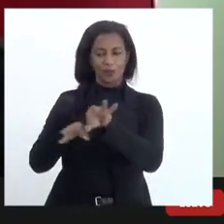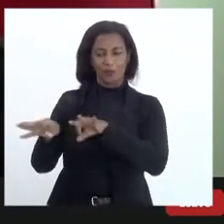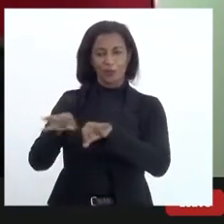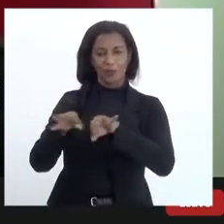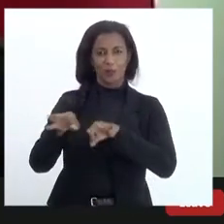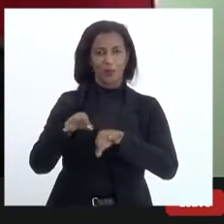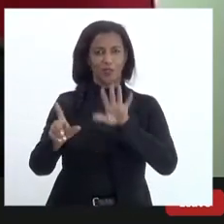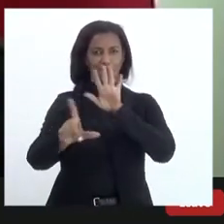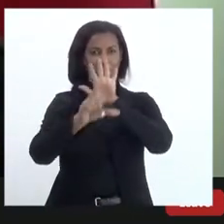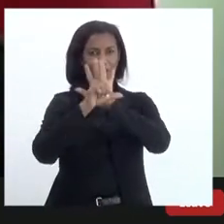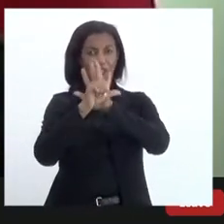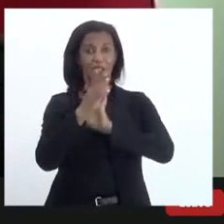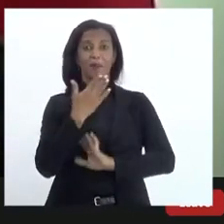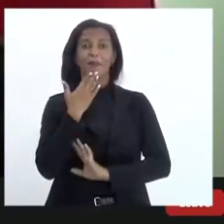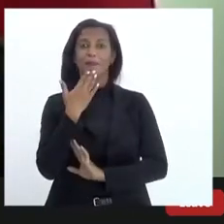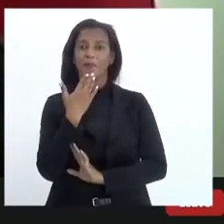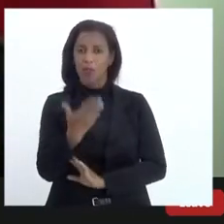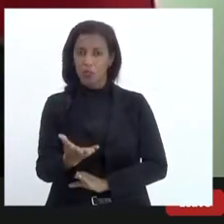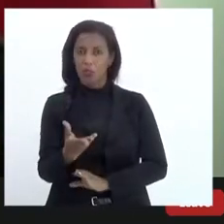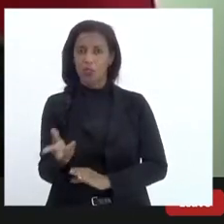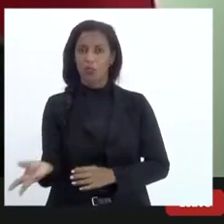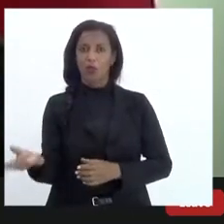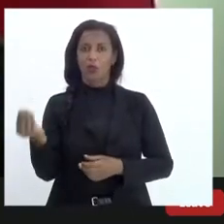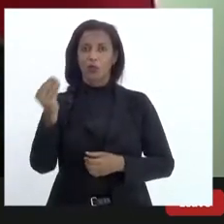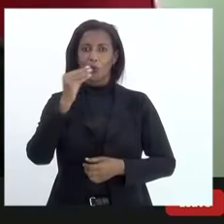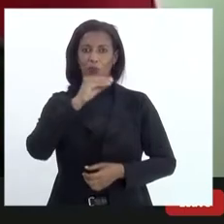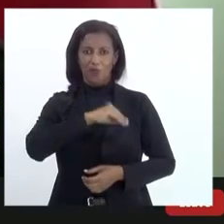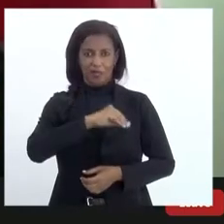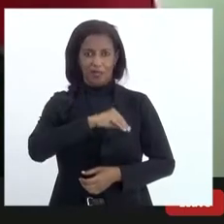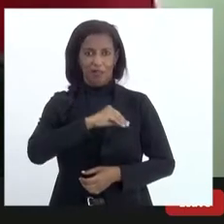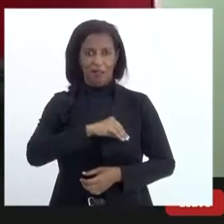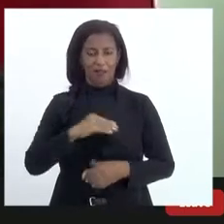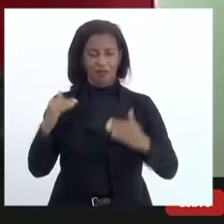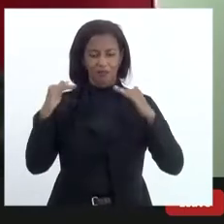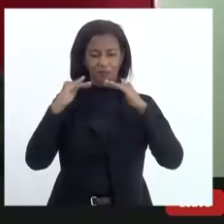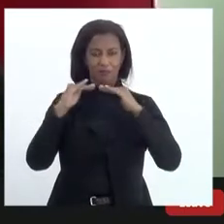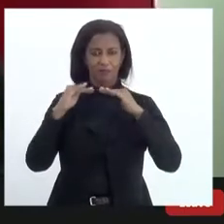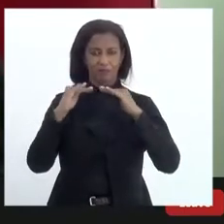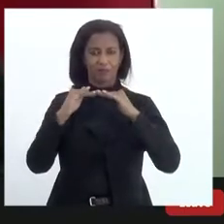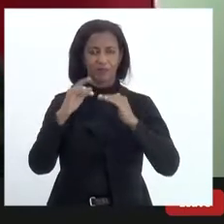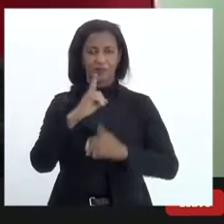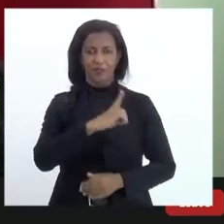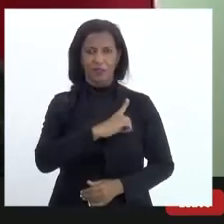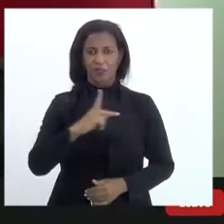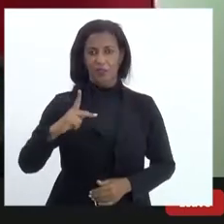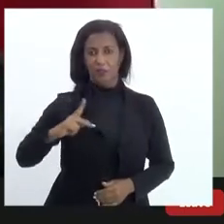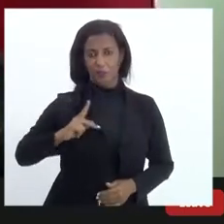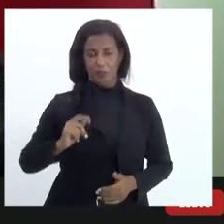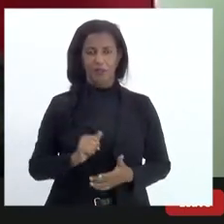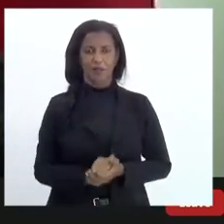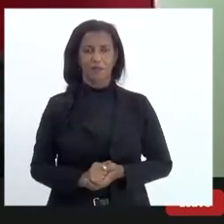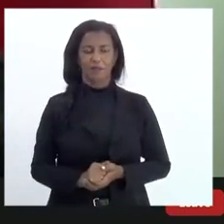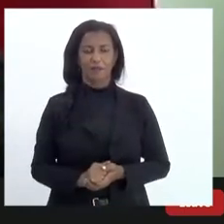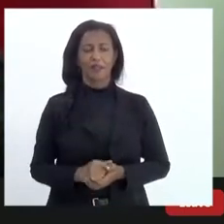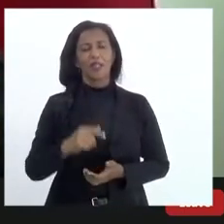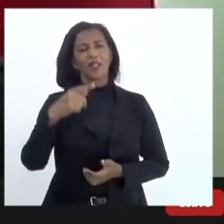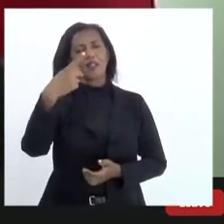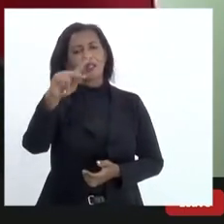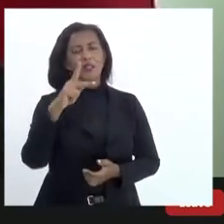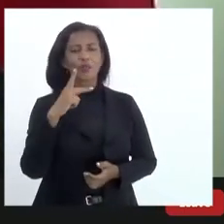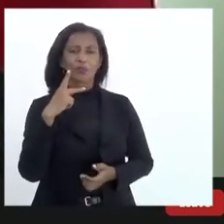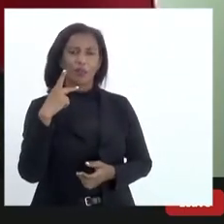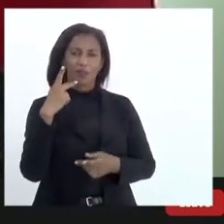de lei pedindo, né, a reposição salarial dos servidores da Defensoria Pública. E na sua